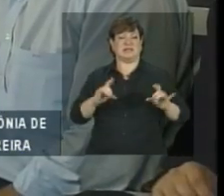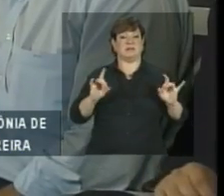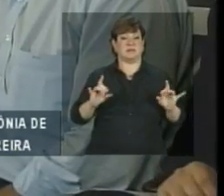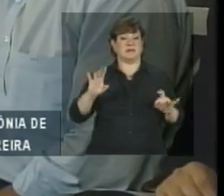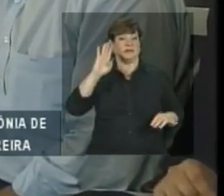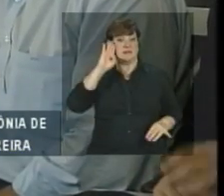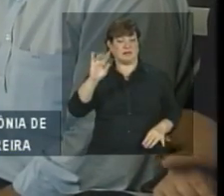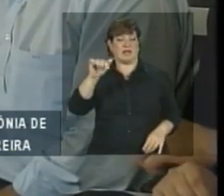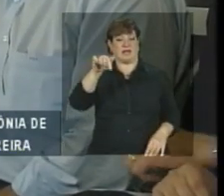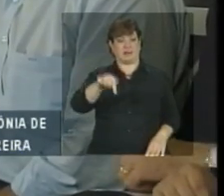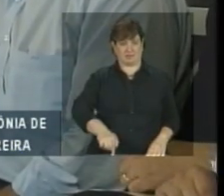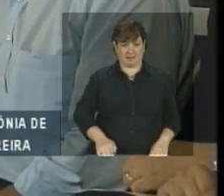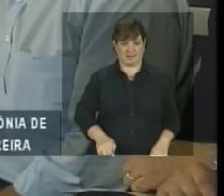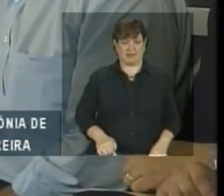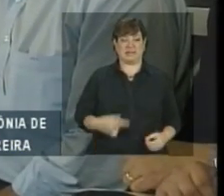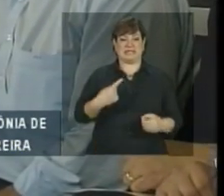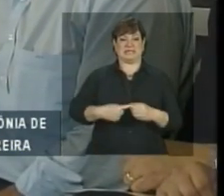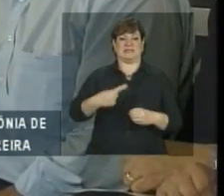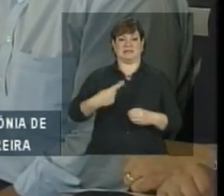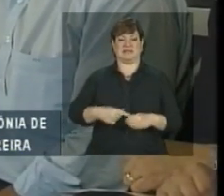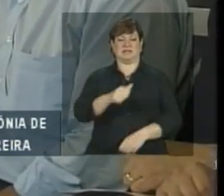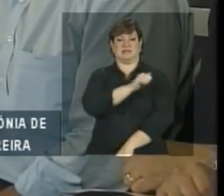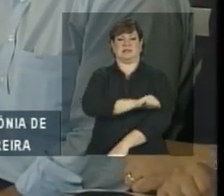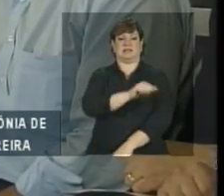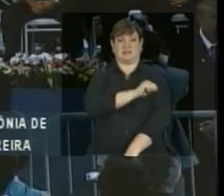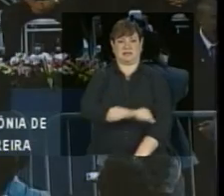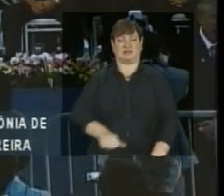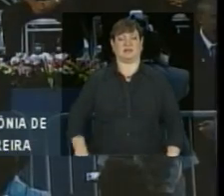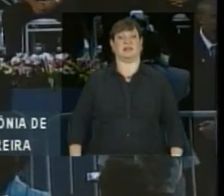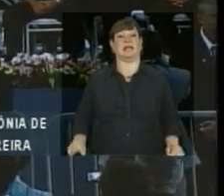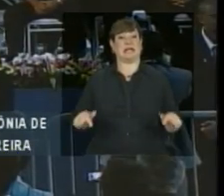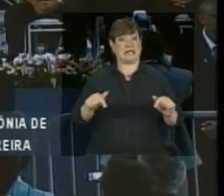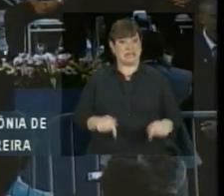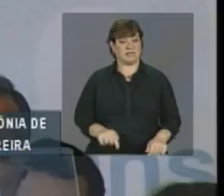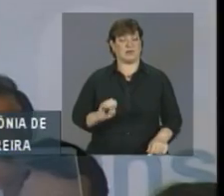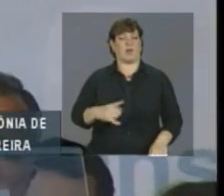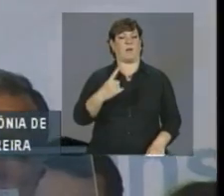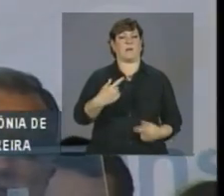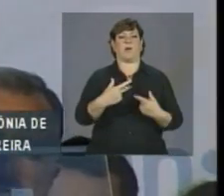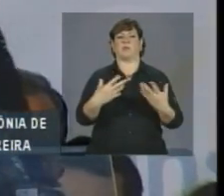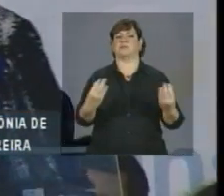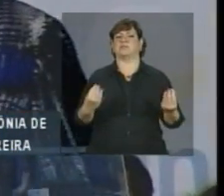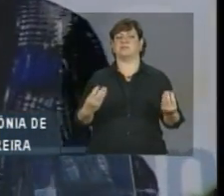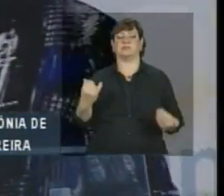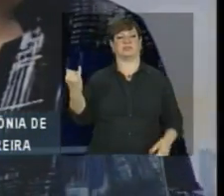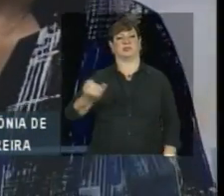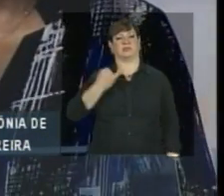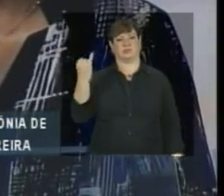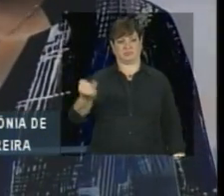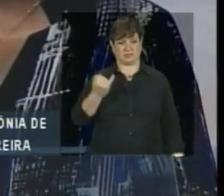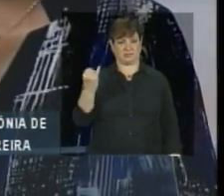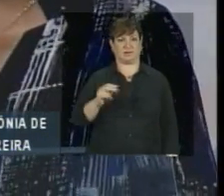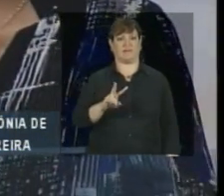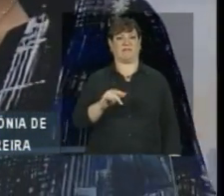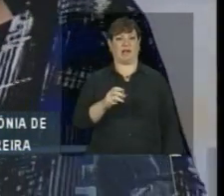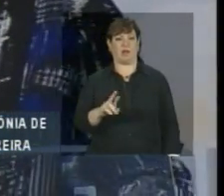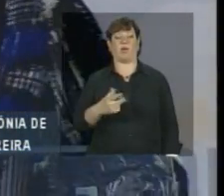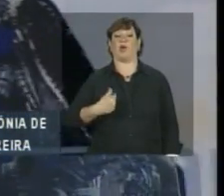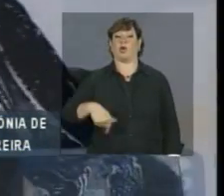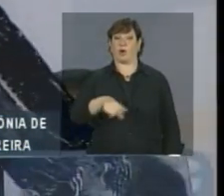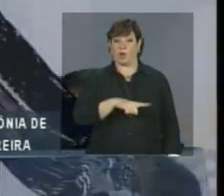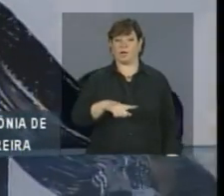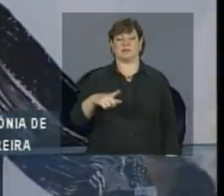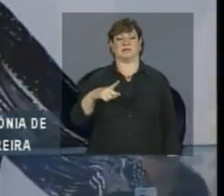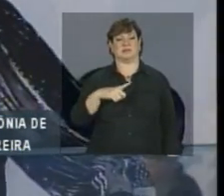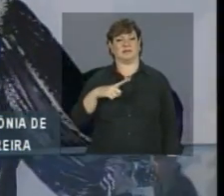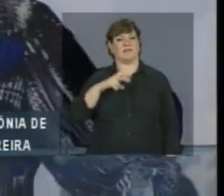especificamente aqui da cidade do Rio de Janeiro. Isso é algo extremamente relevante e nós temos de